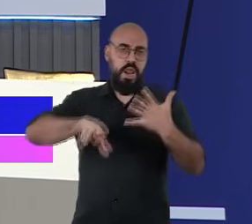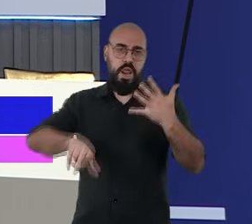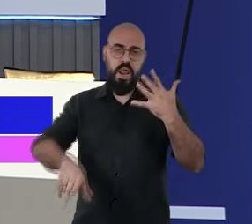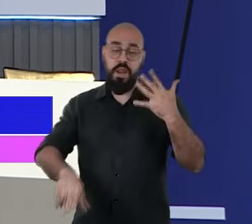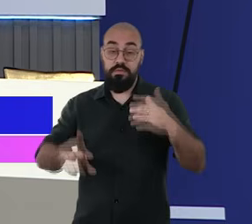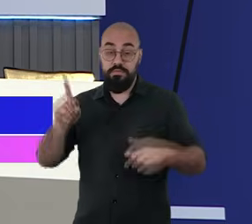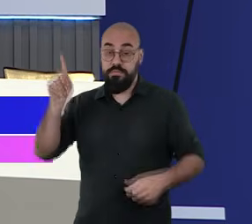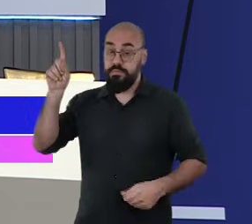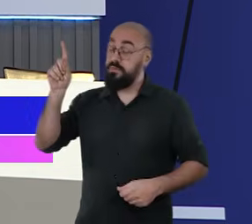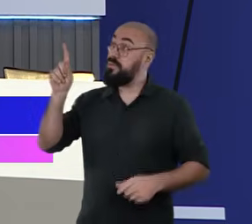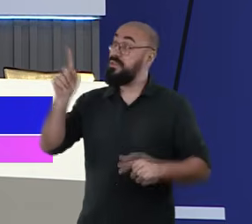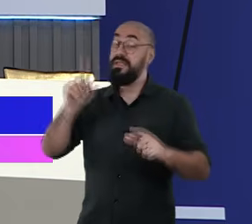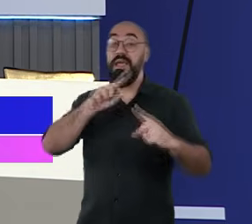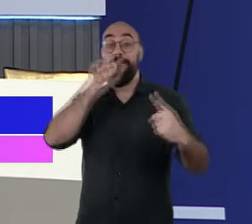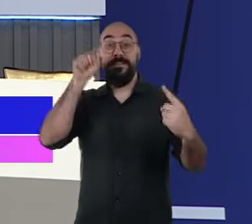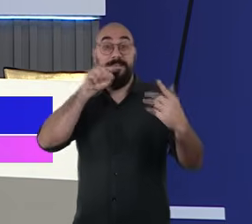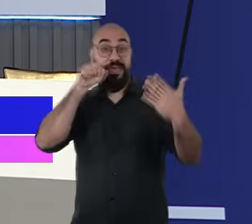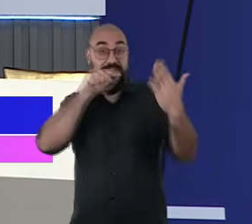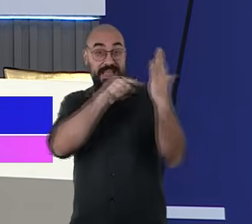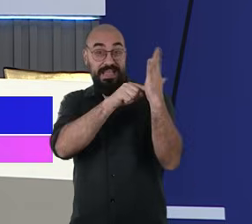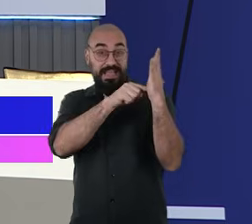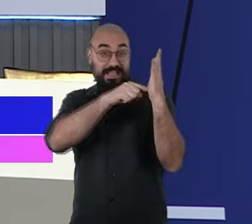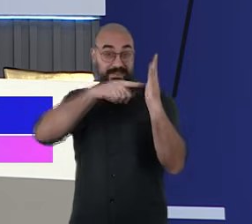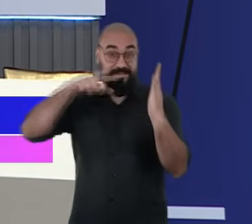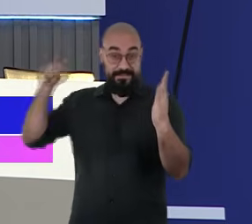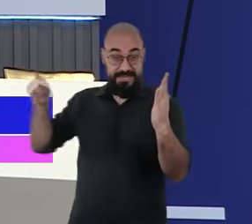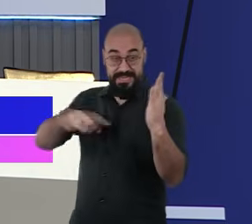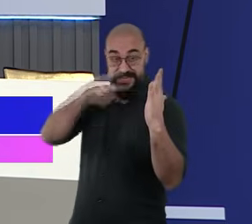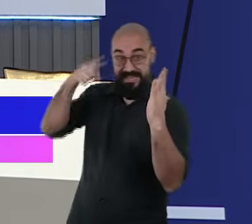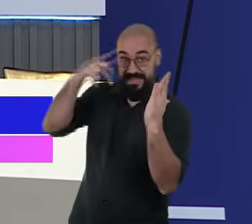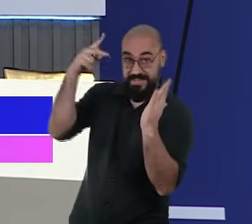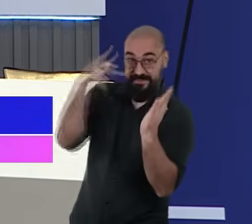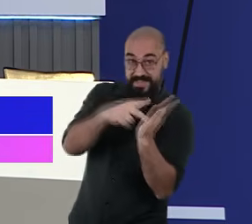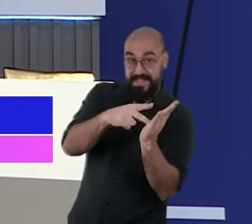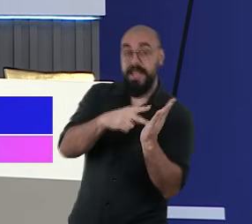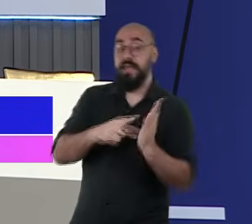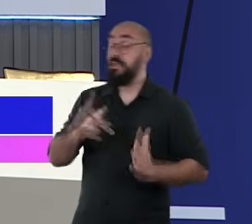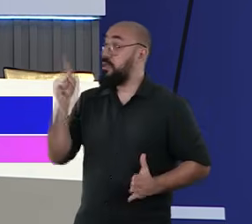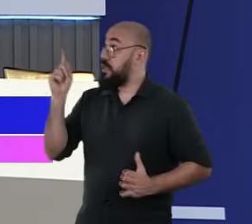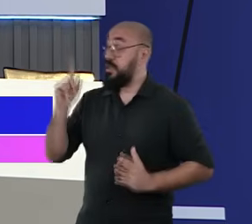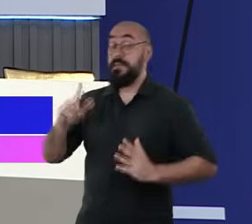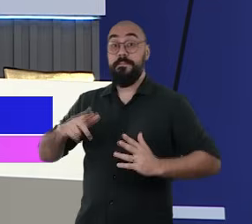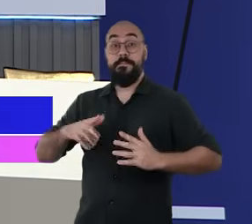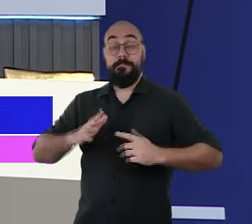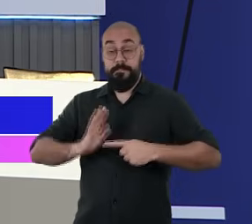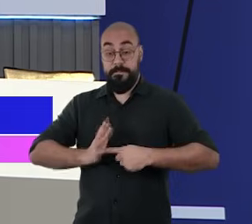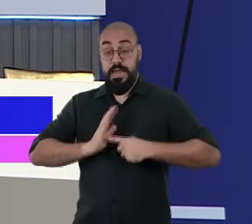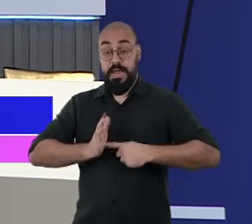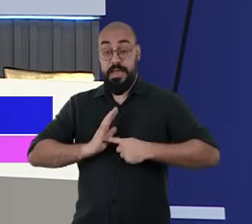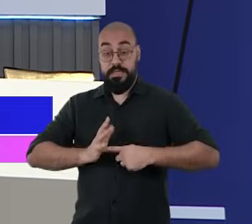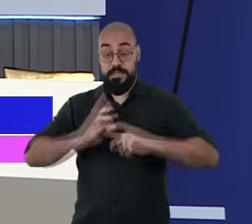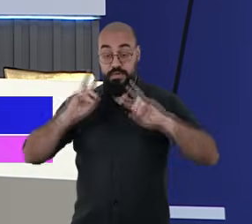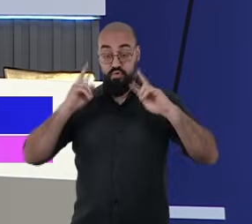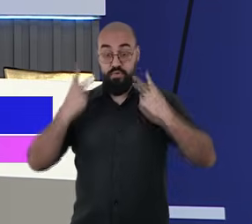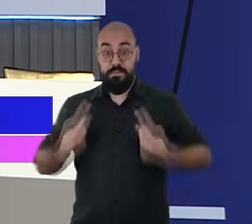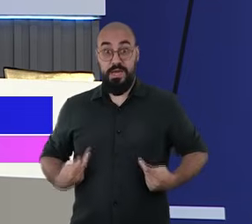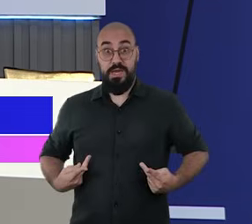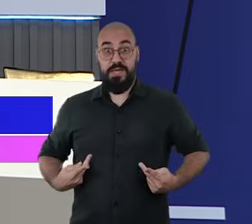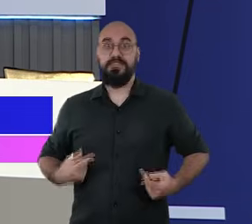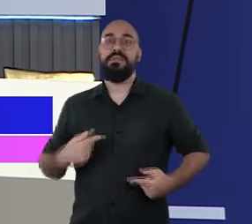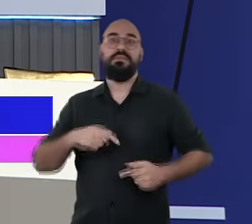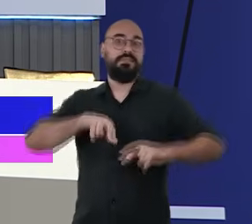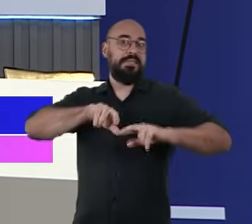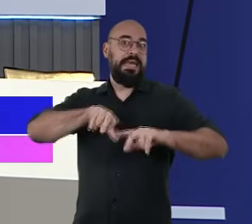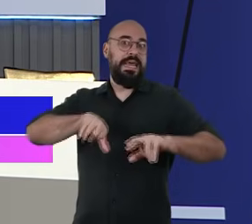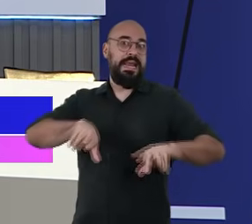vai ver aqui, ó, Na Mira da Verdade, Céu e Inferno, A Máquina Humana, todos os materiais que nós oferecemos para você aqui na